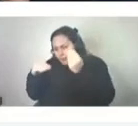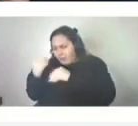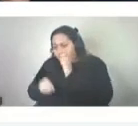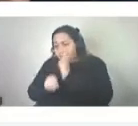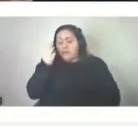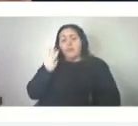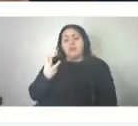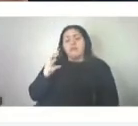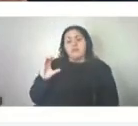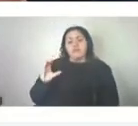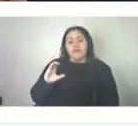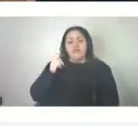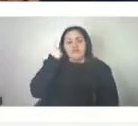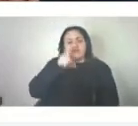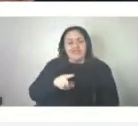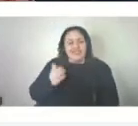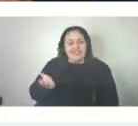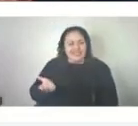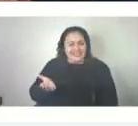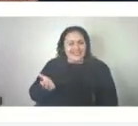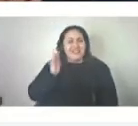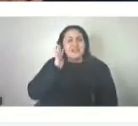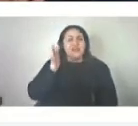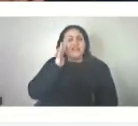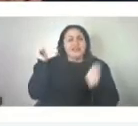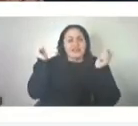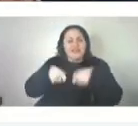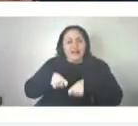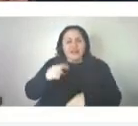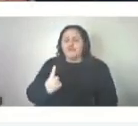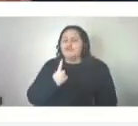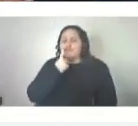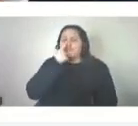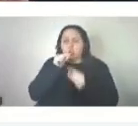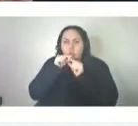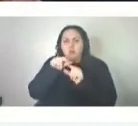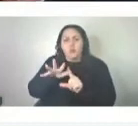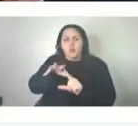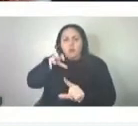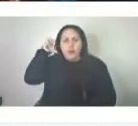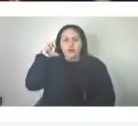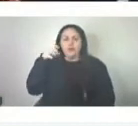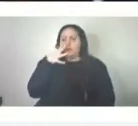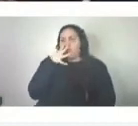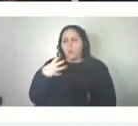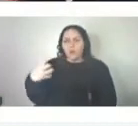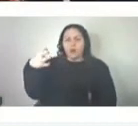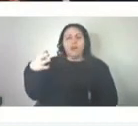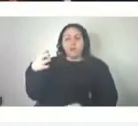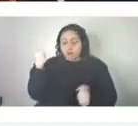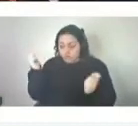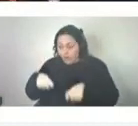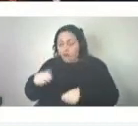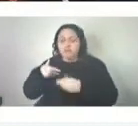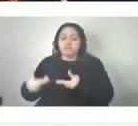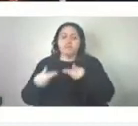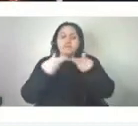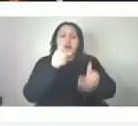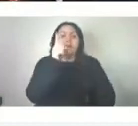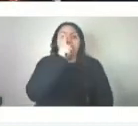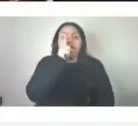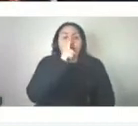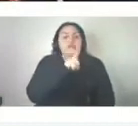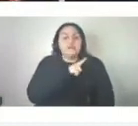gente percebeu que tinha, que era possível aspirar nariz de criança com isso, a gente começou a dar para as mães das crianças com bronquiolite que internavam lá no hospital. O próximo